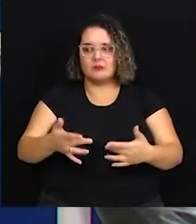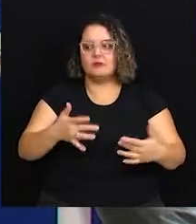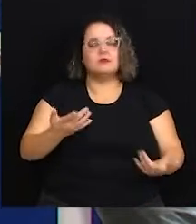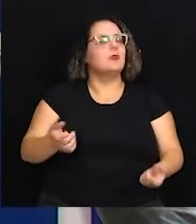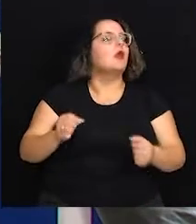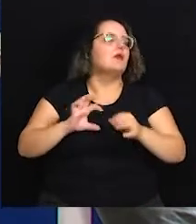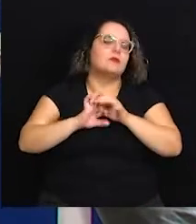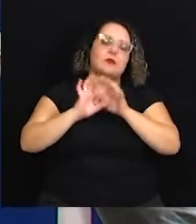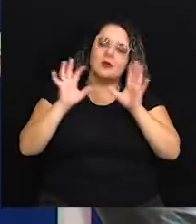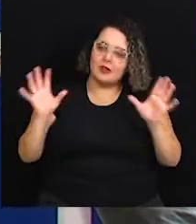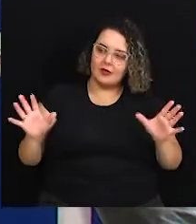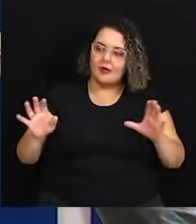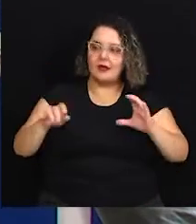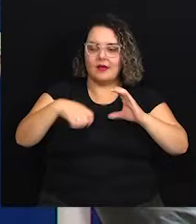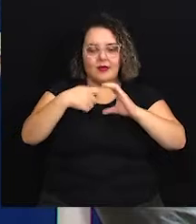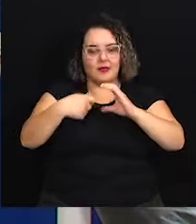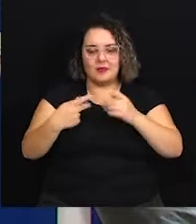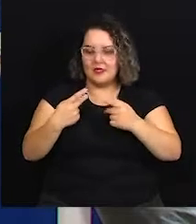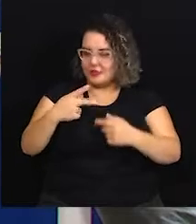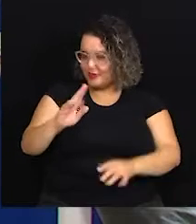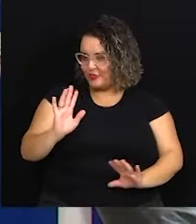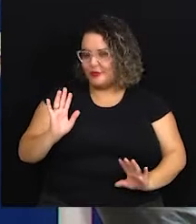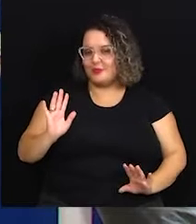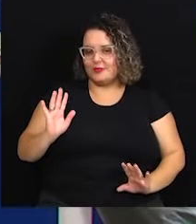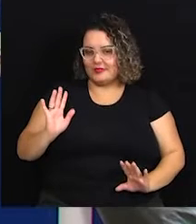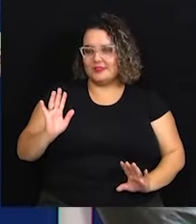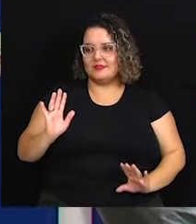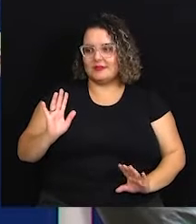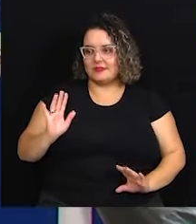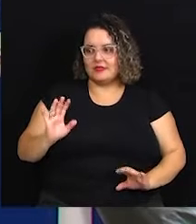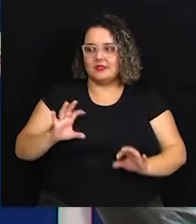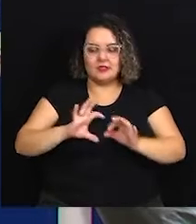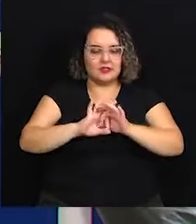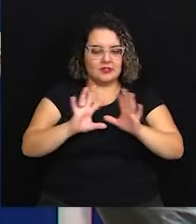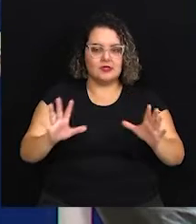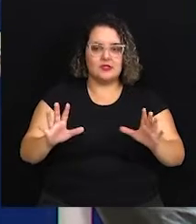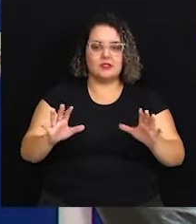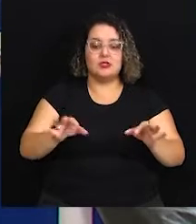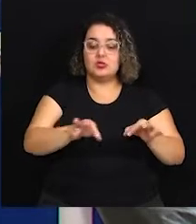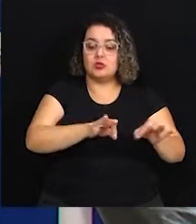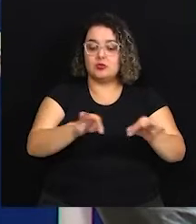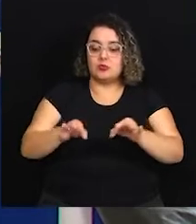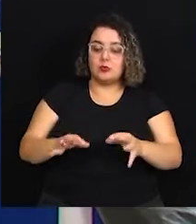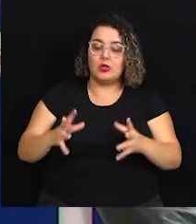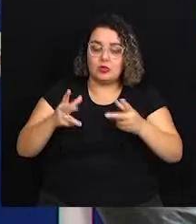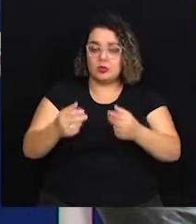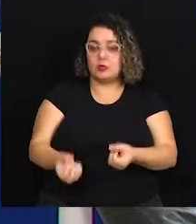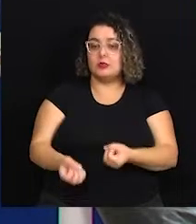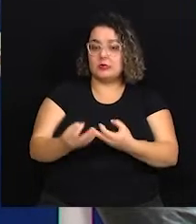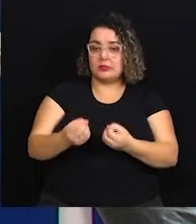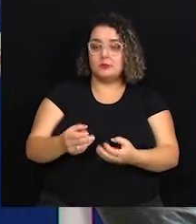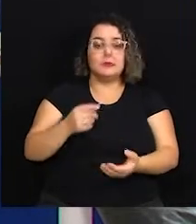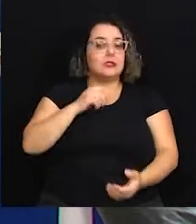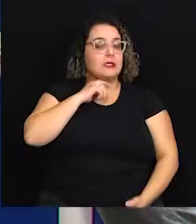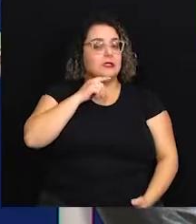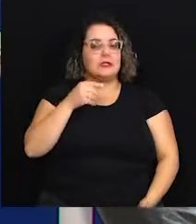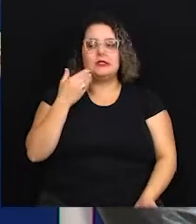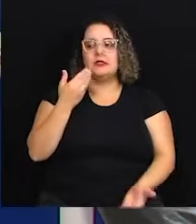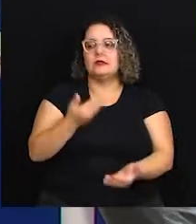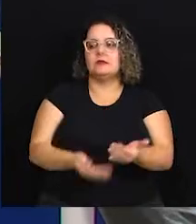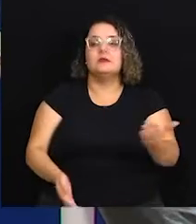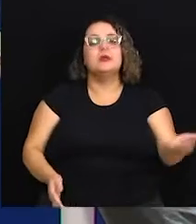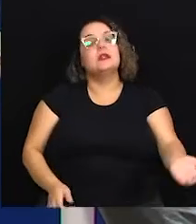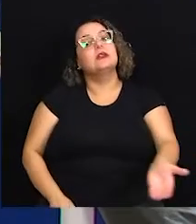à vontade, a câmera é sua. Lembrando sempre que a gente deixa durante o programa passando todas as informações para ninguém perder,